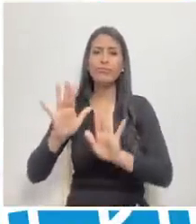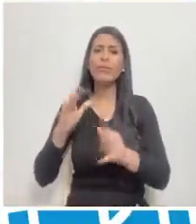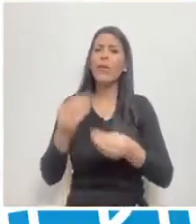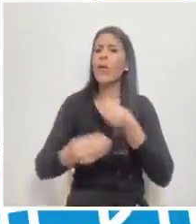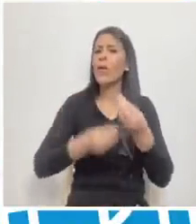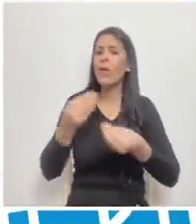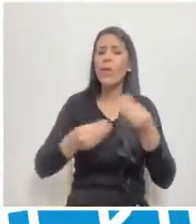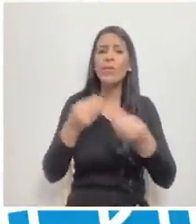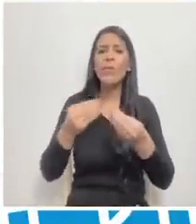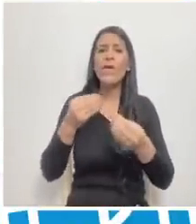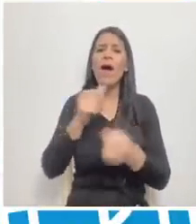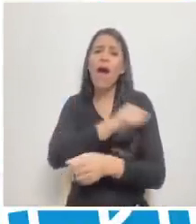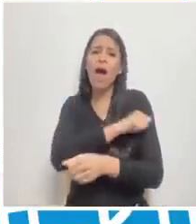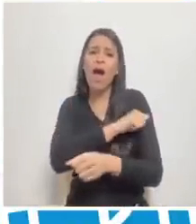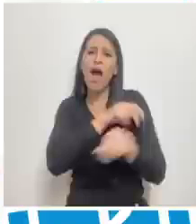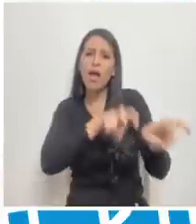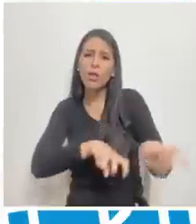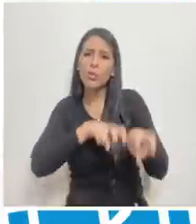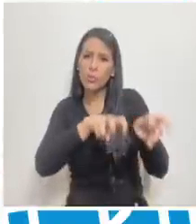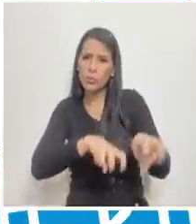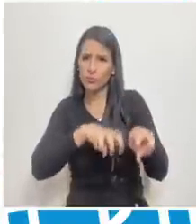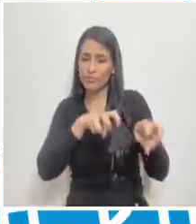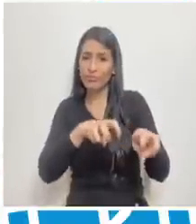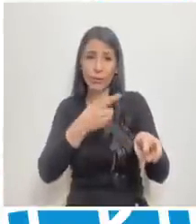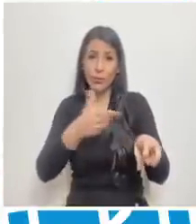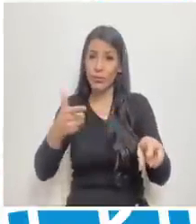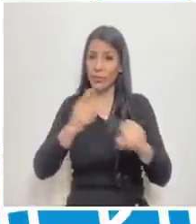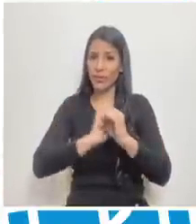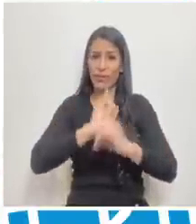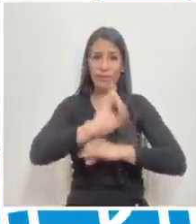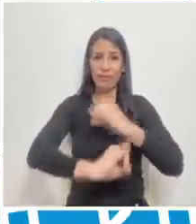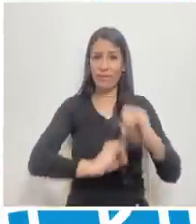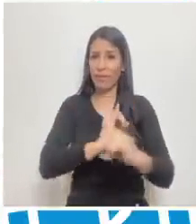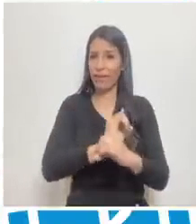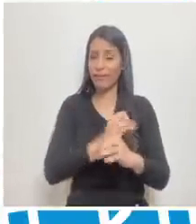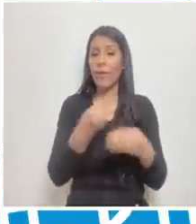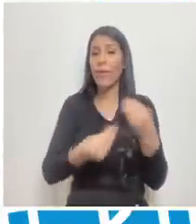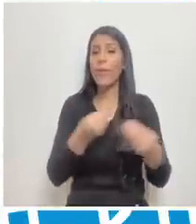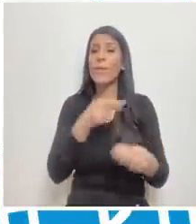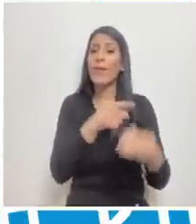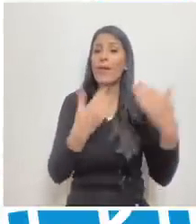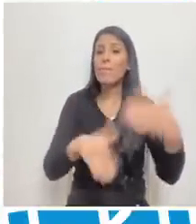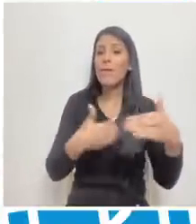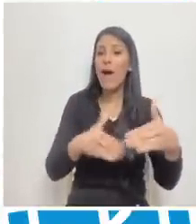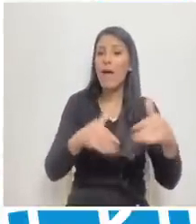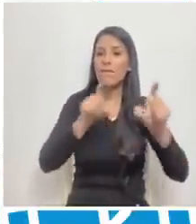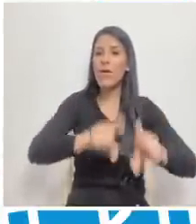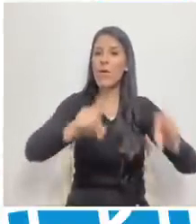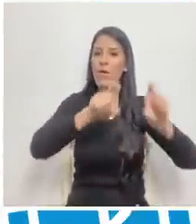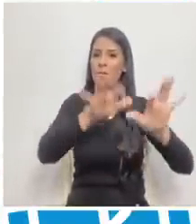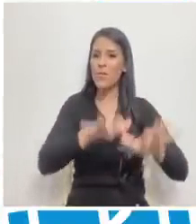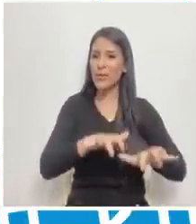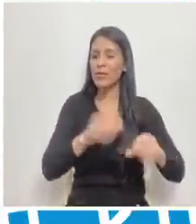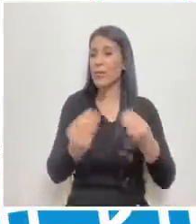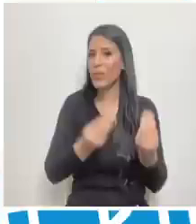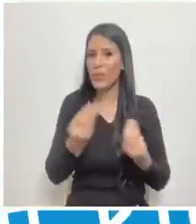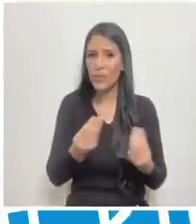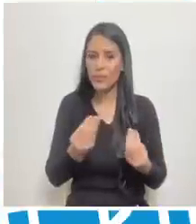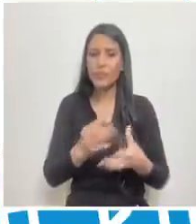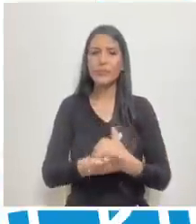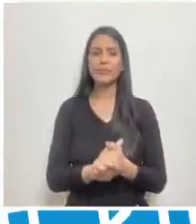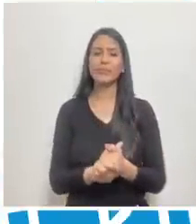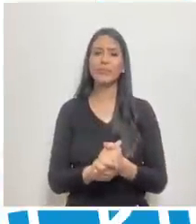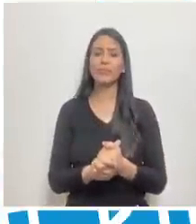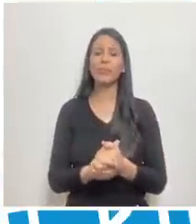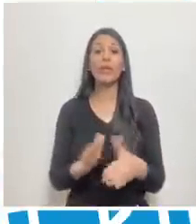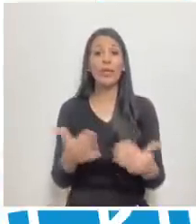com avaliação digital? Daí tem uma outra pergunta vale para o Alessio e